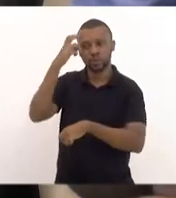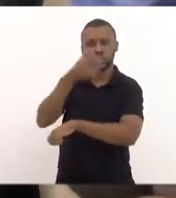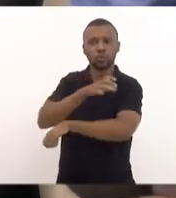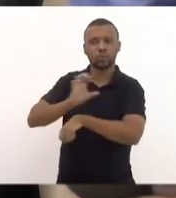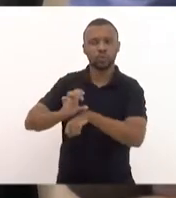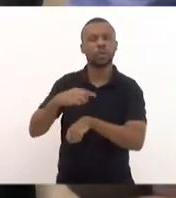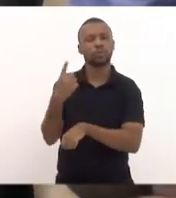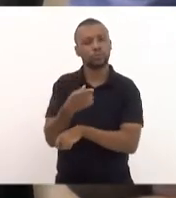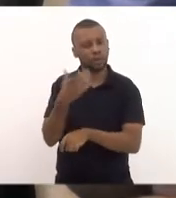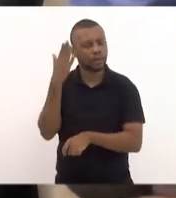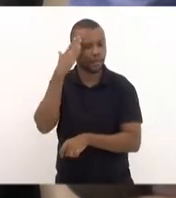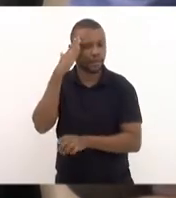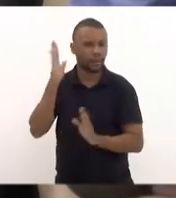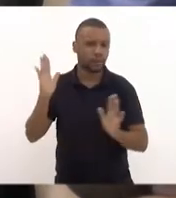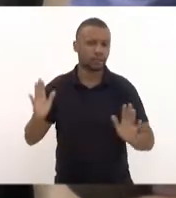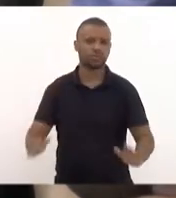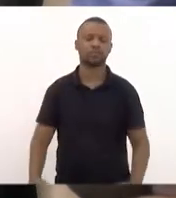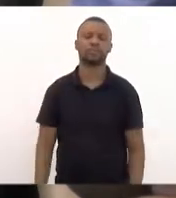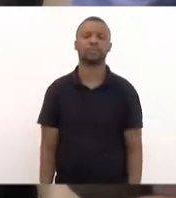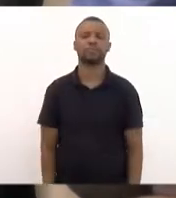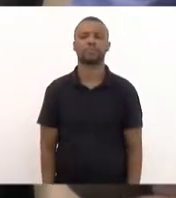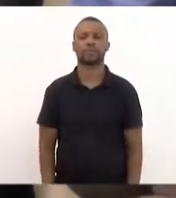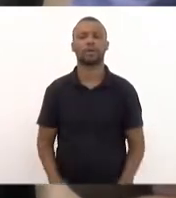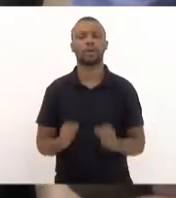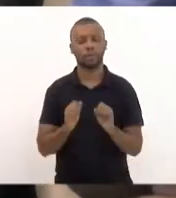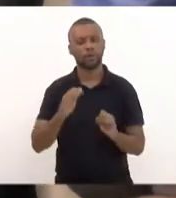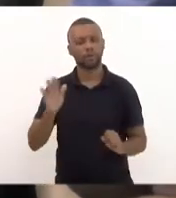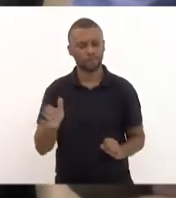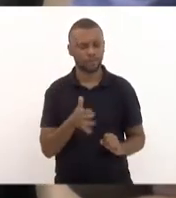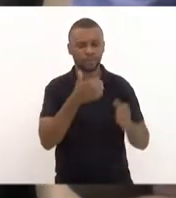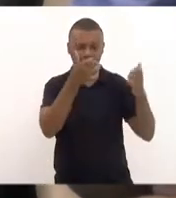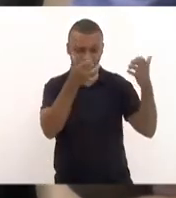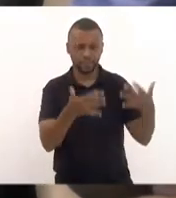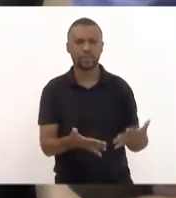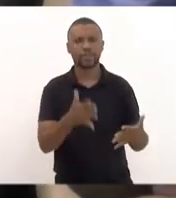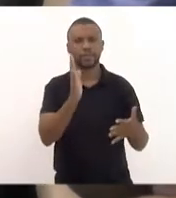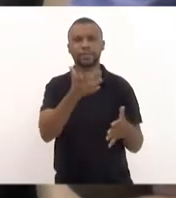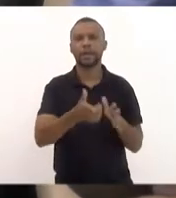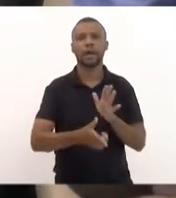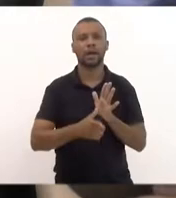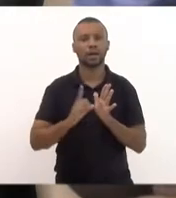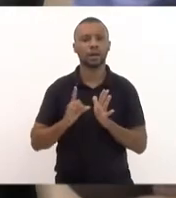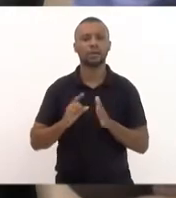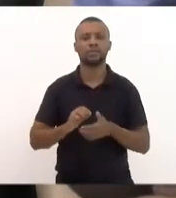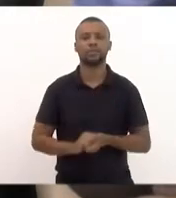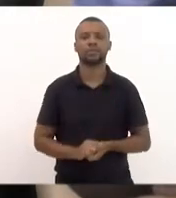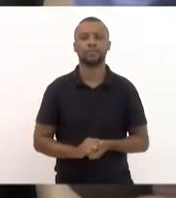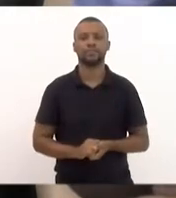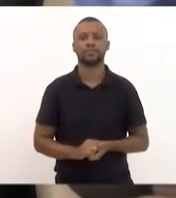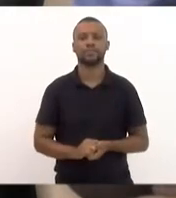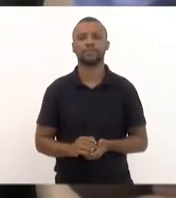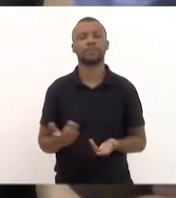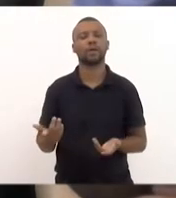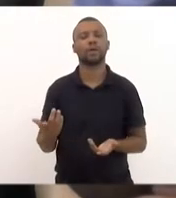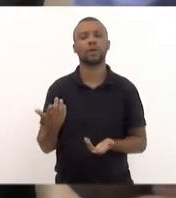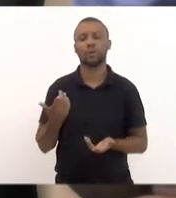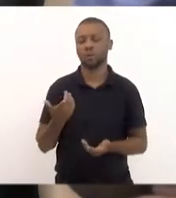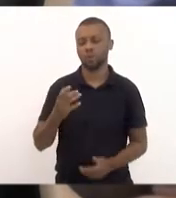sabe. Pode ir. O New Deal Verde, que eu já tinha dito, pode ir. O terminal de container,